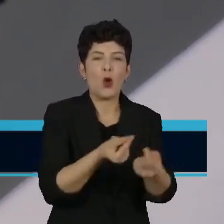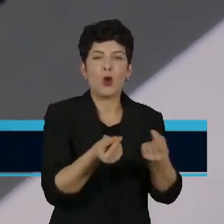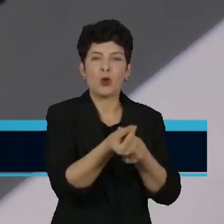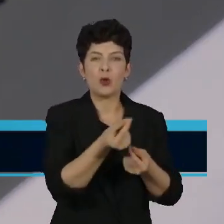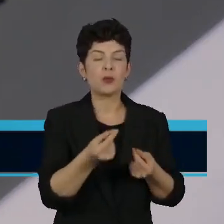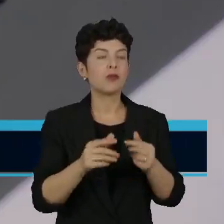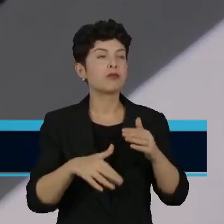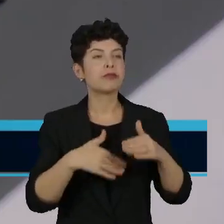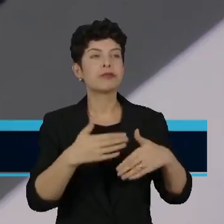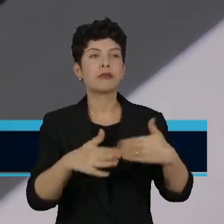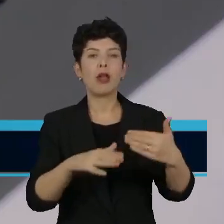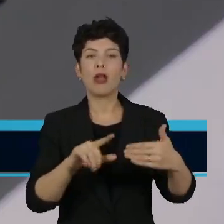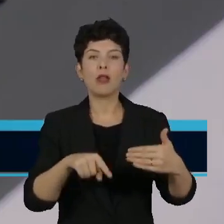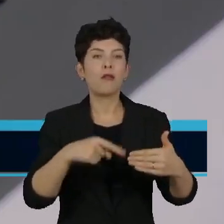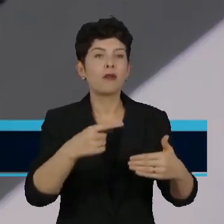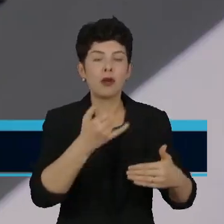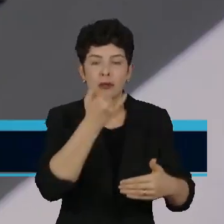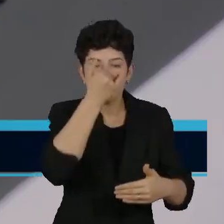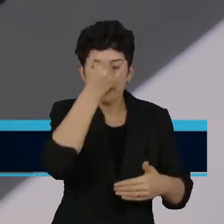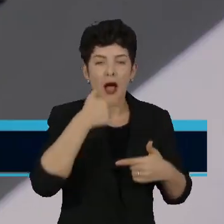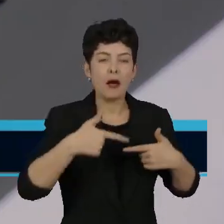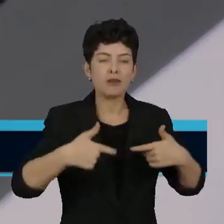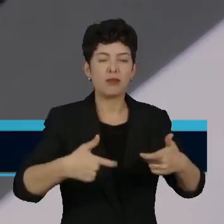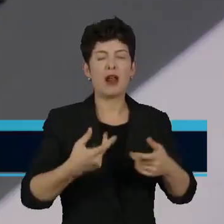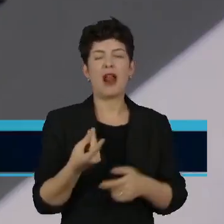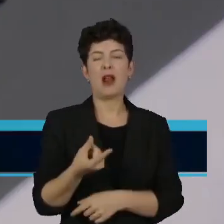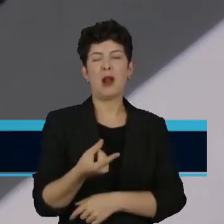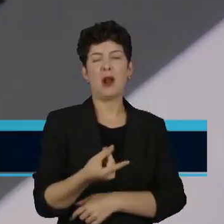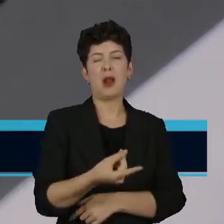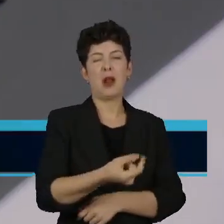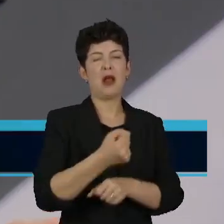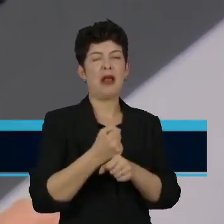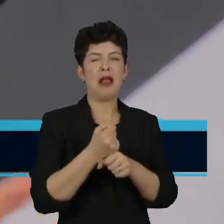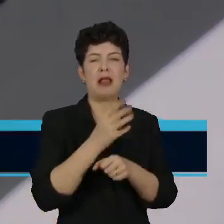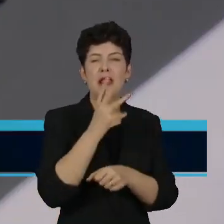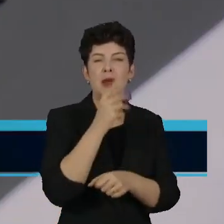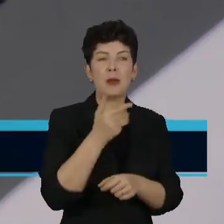acabou resultando em guerras prolongadas para poder satisfazer seus interesses.